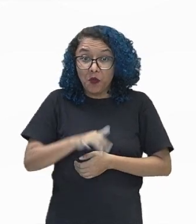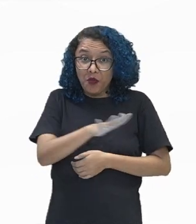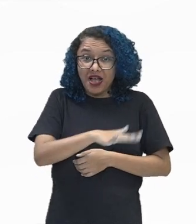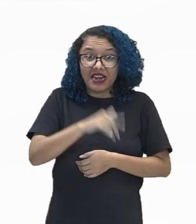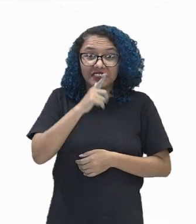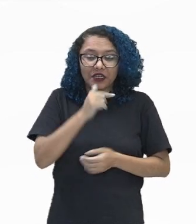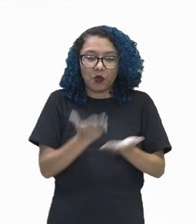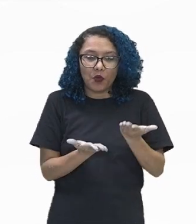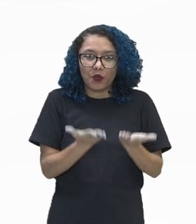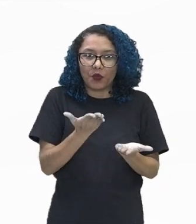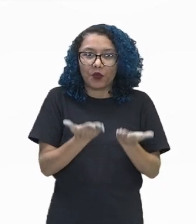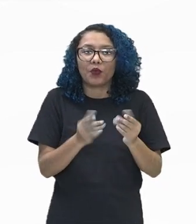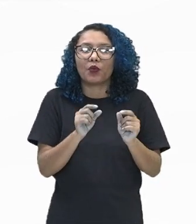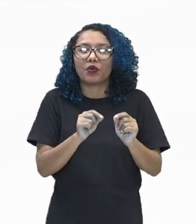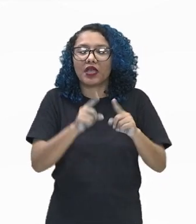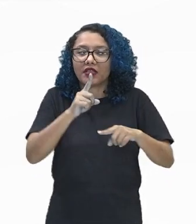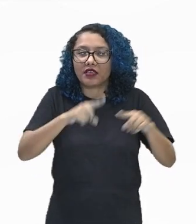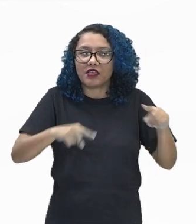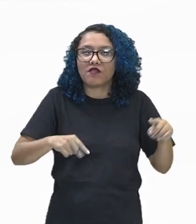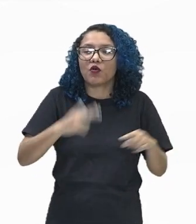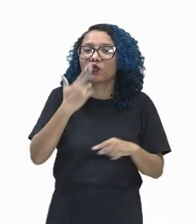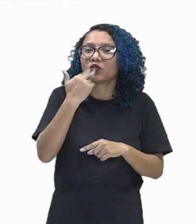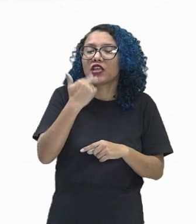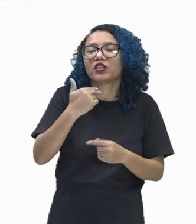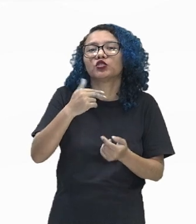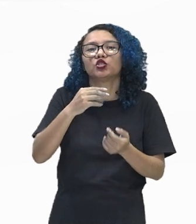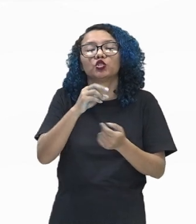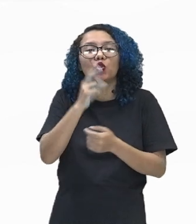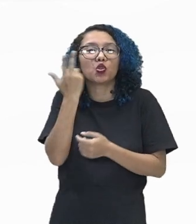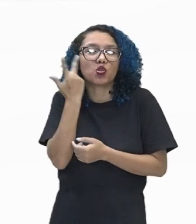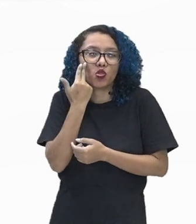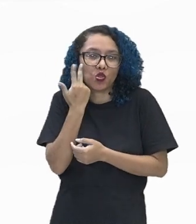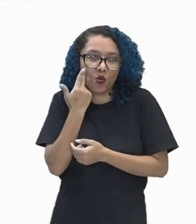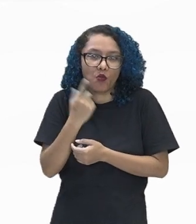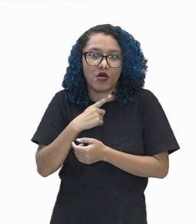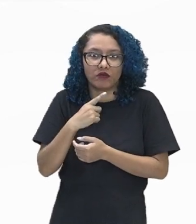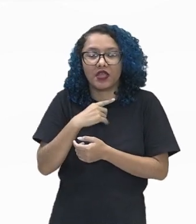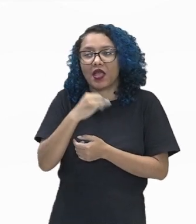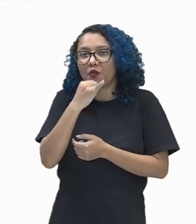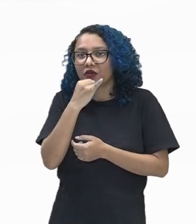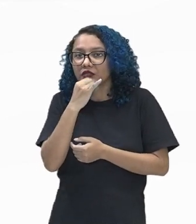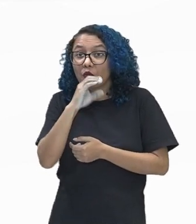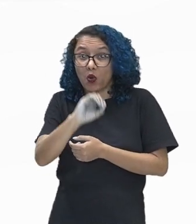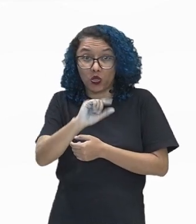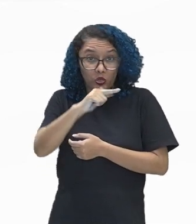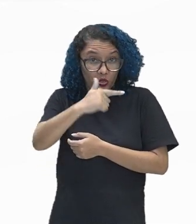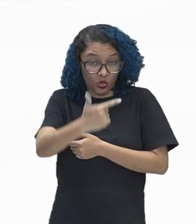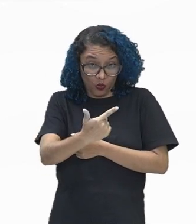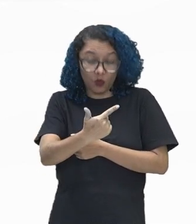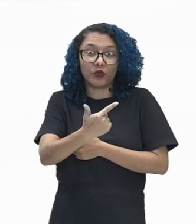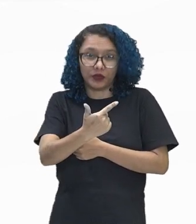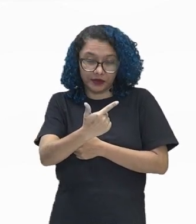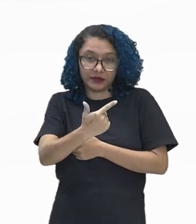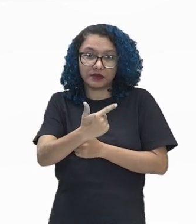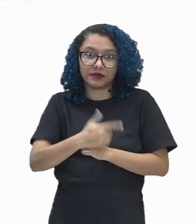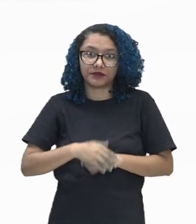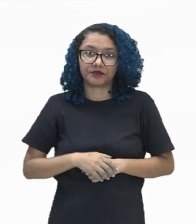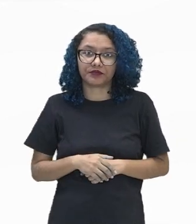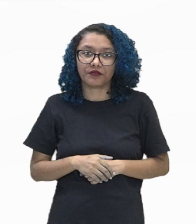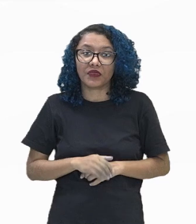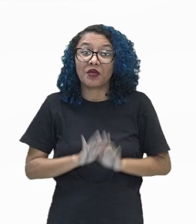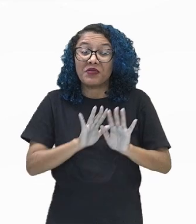equilibrado tem níveis normais de nutrientes, né? Então nós temos oxigênio ali. Só que um corpo de